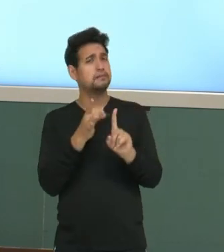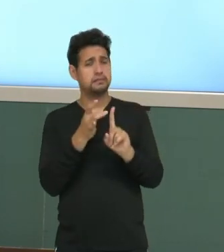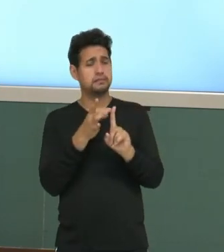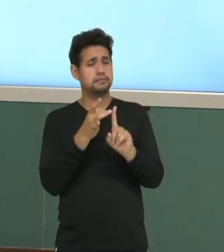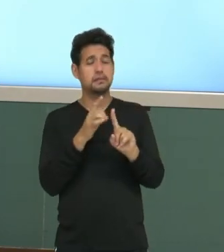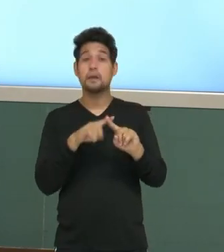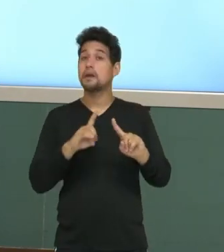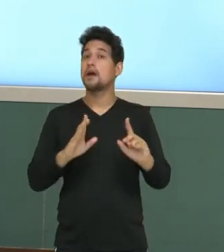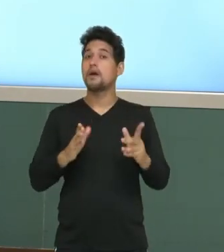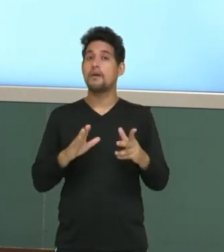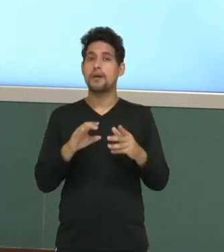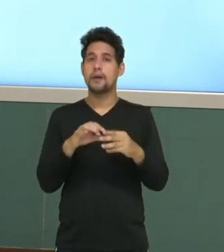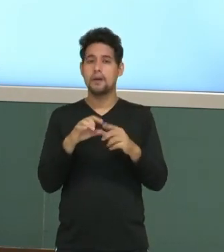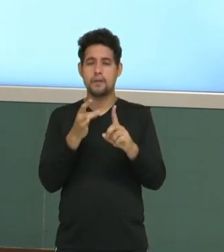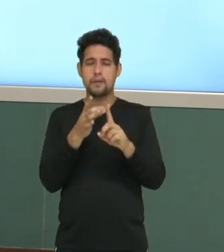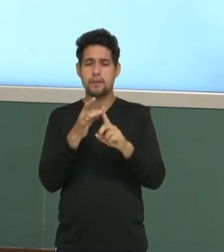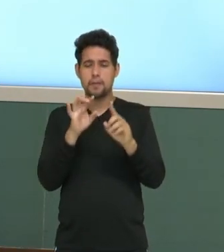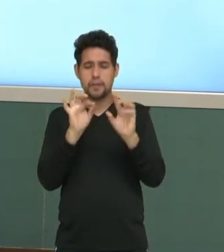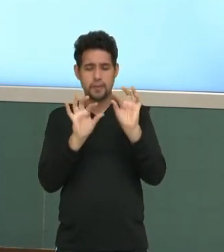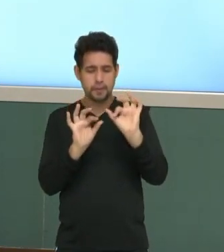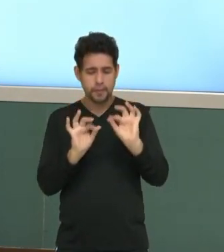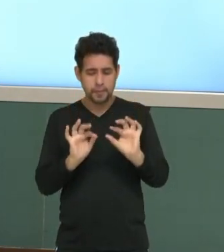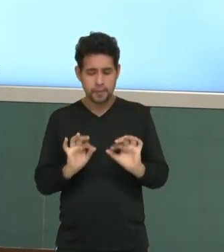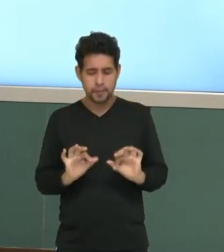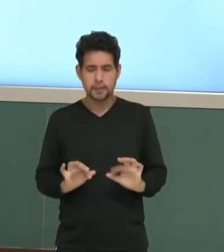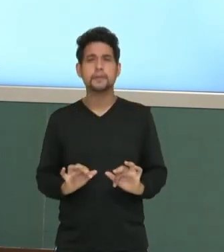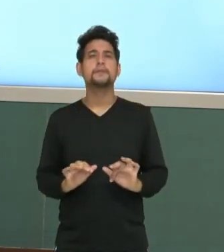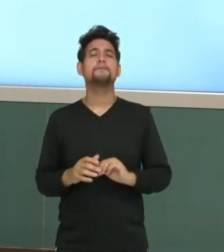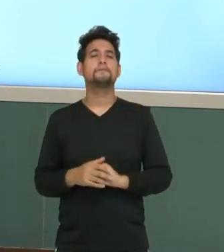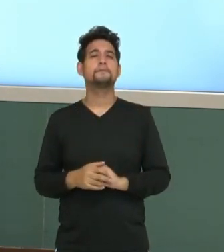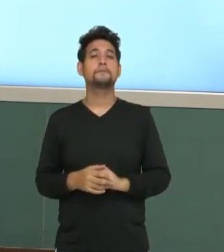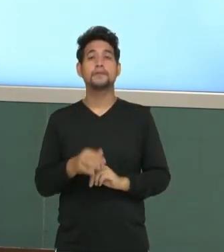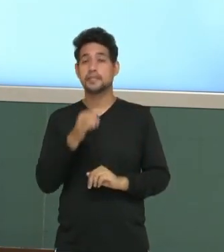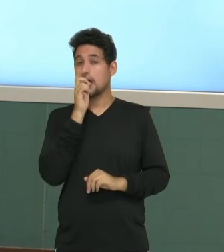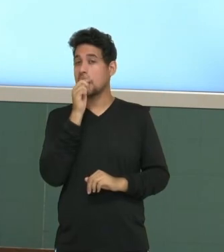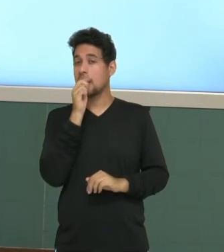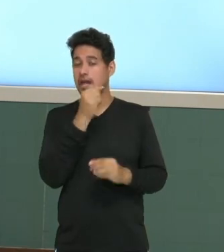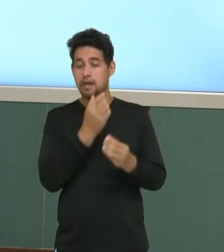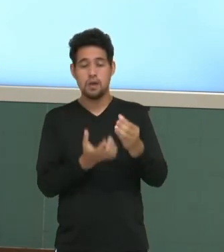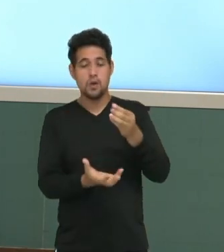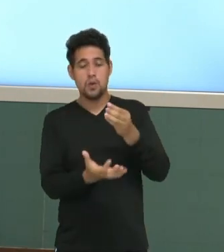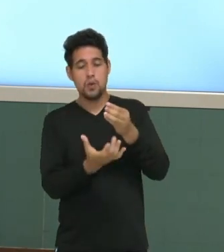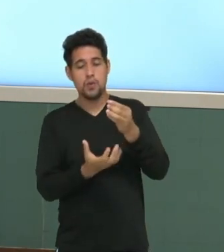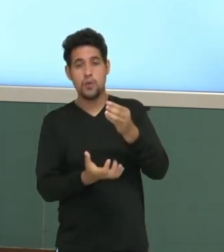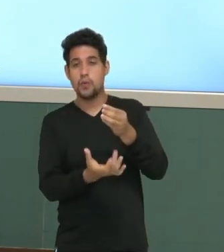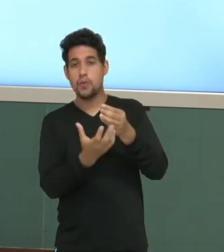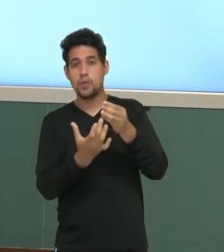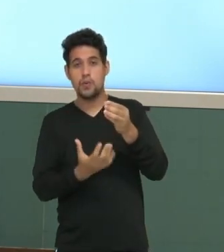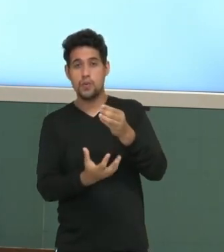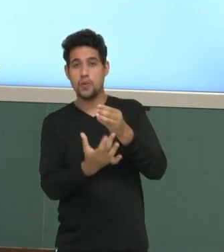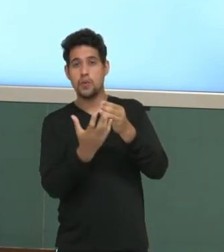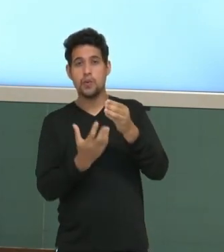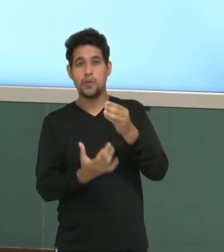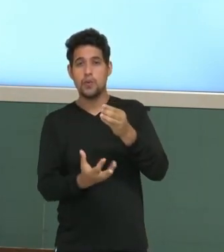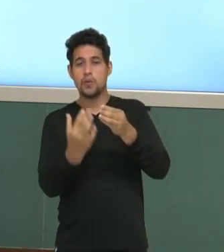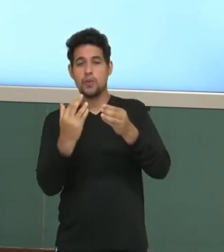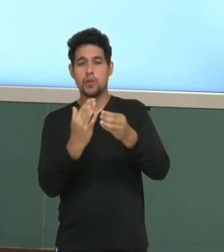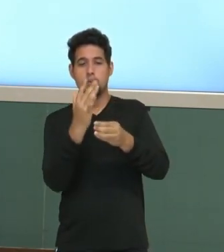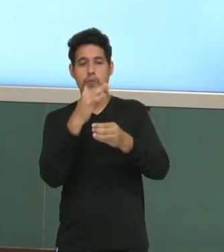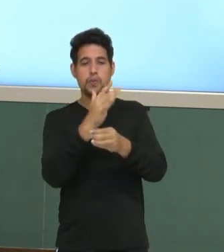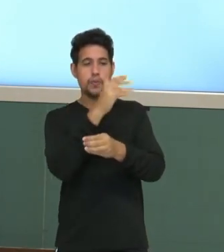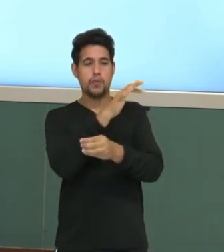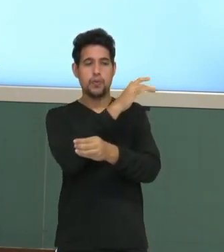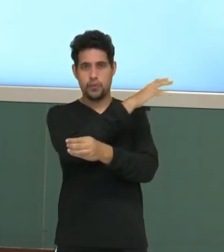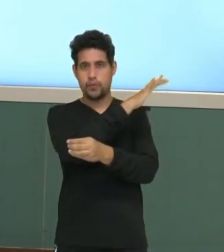só que agora ele está em pedaços. Mudamos o seu formato. Ferver a água, passamos do estado líquido para o estado gasoso